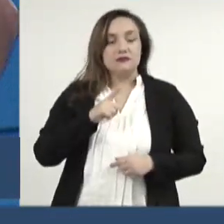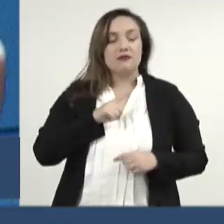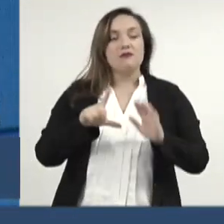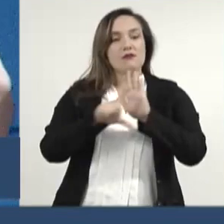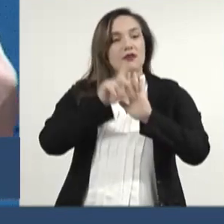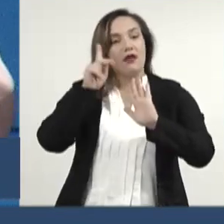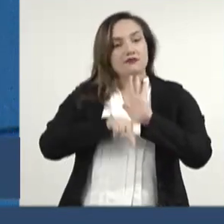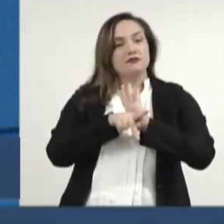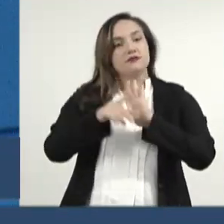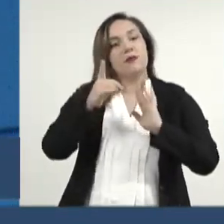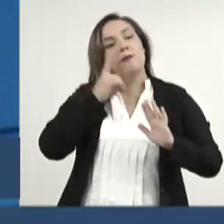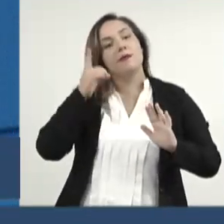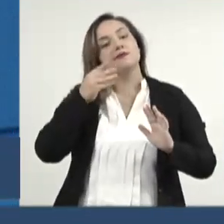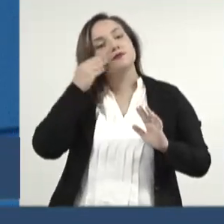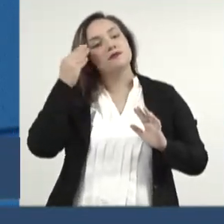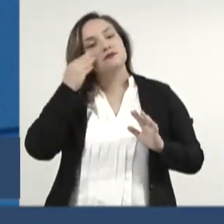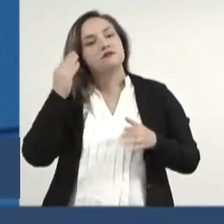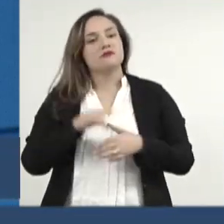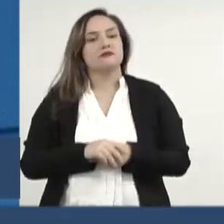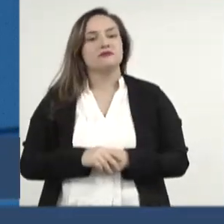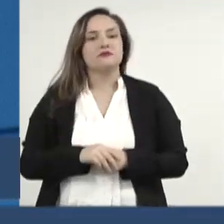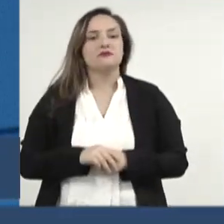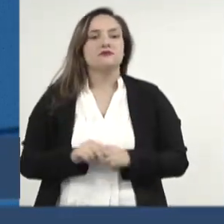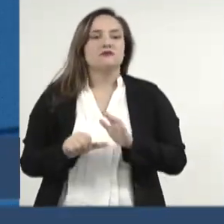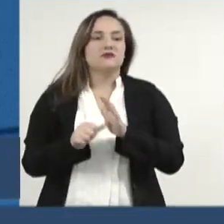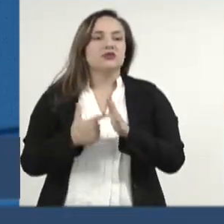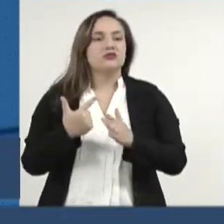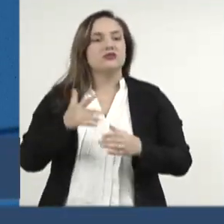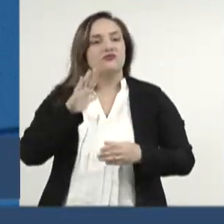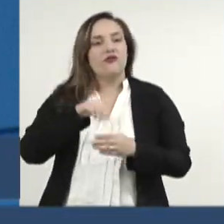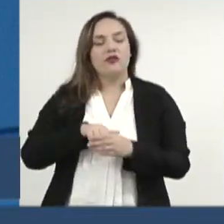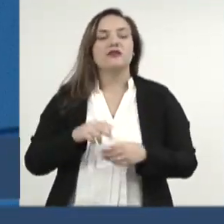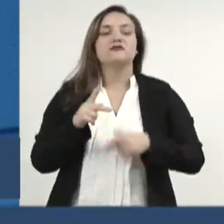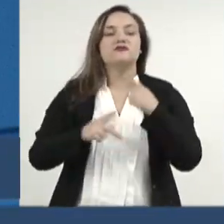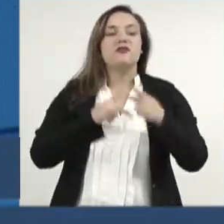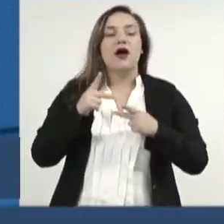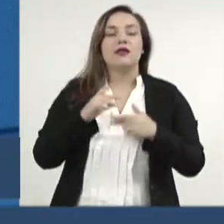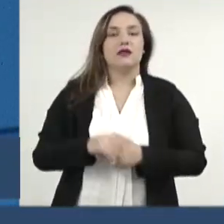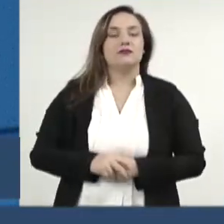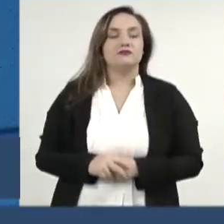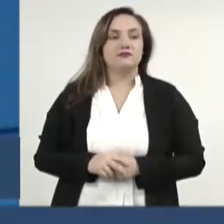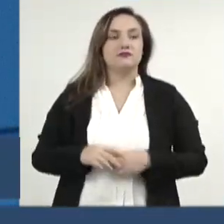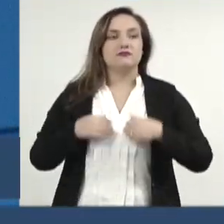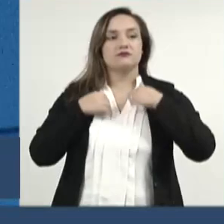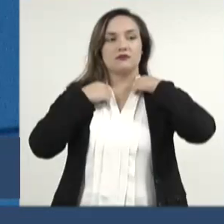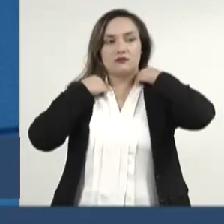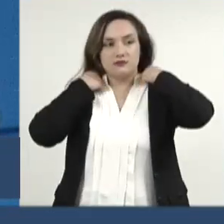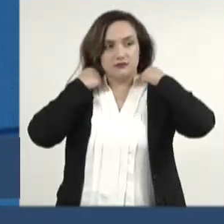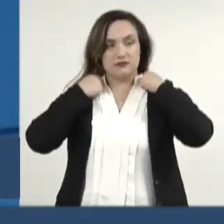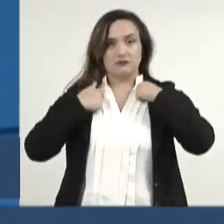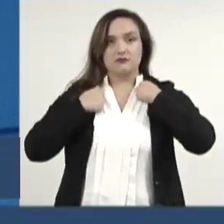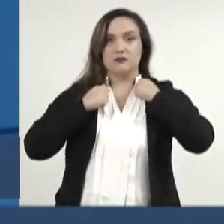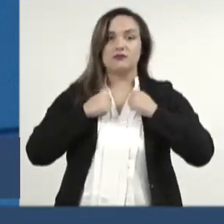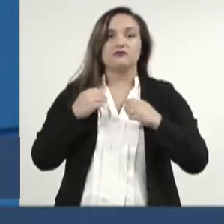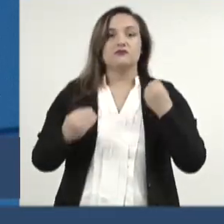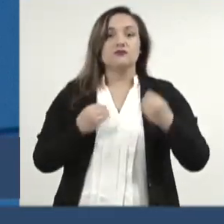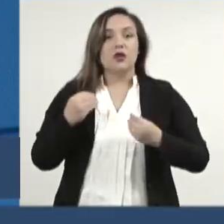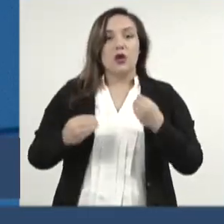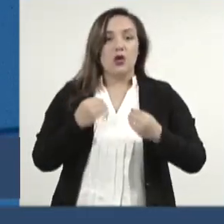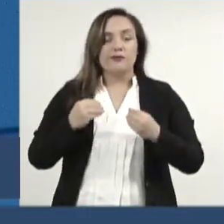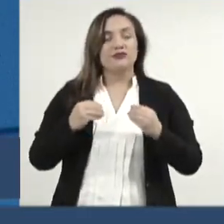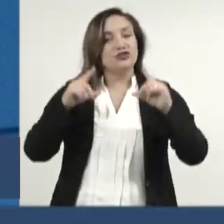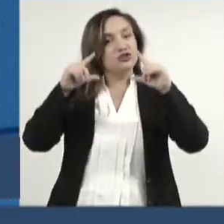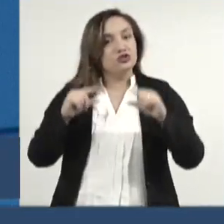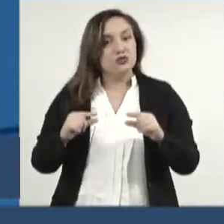Caseiro, que vai ser aprovado hoje, salvo engano, segunda votação, e que traz algumas ações para que a gente possa